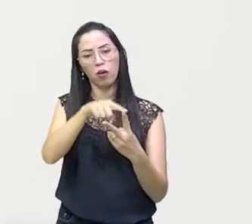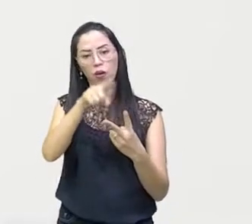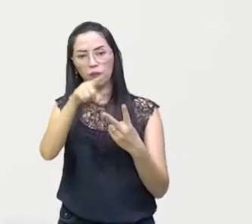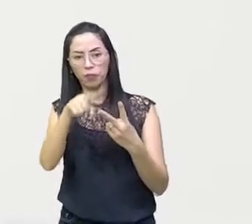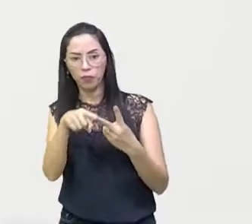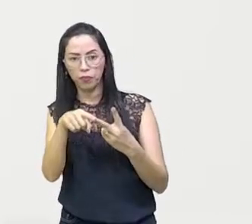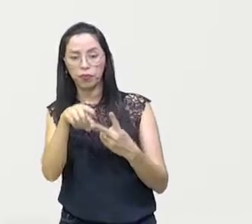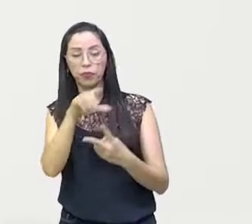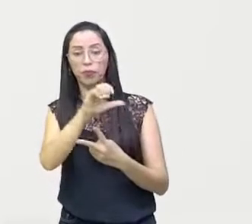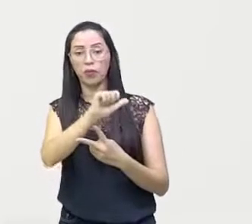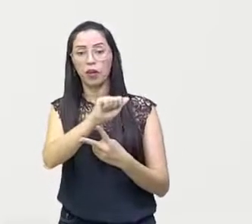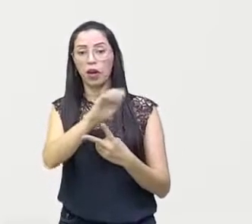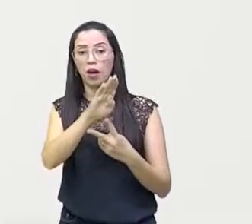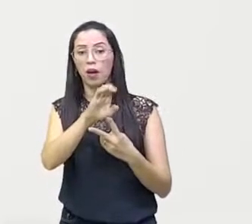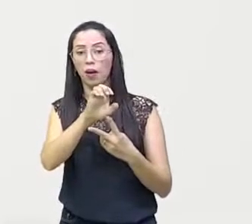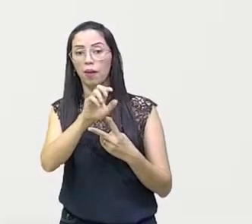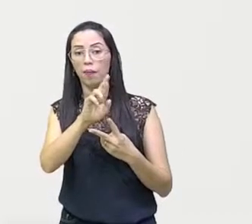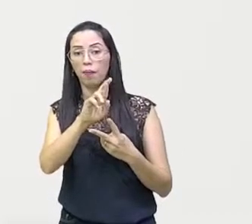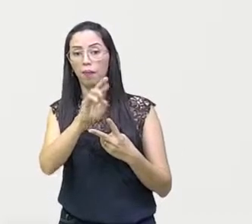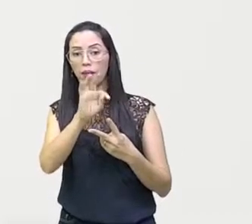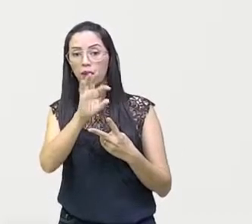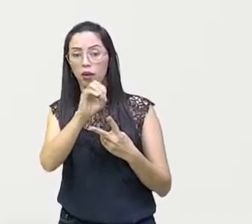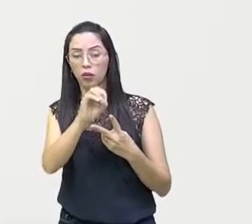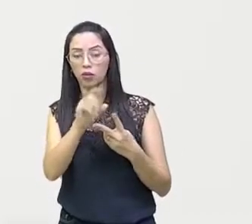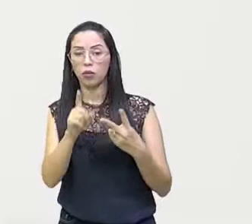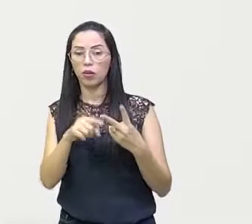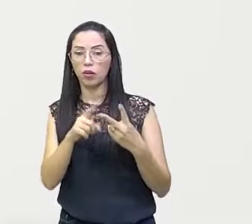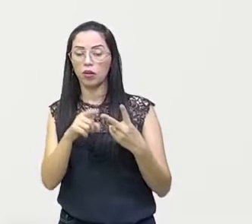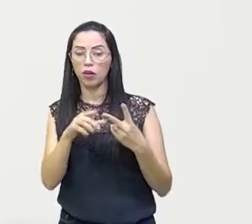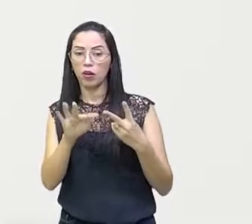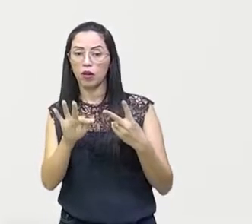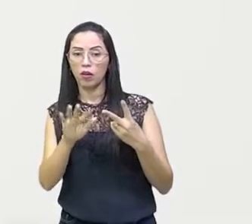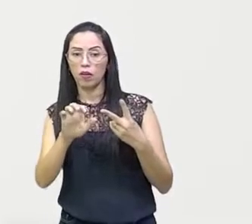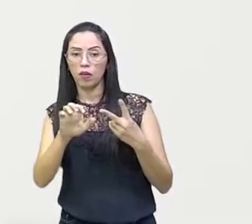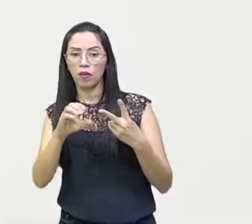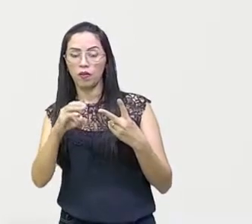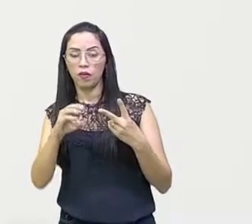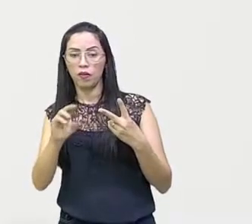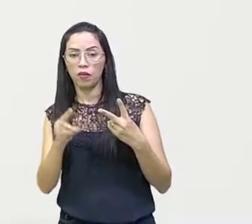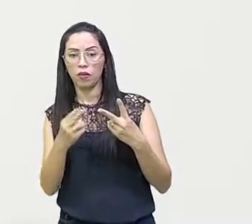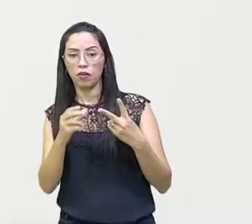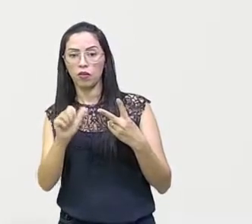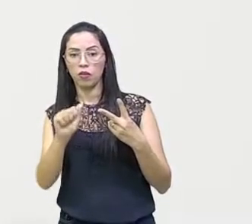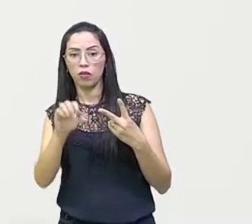não tem um órgão principal como o coração para bombear, ele não tem.